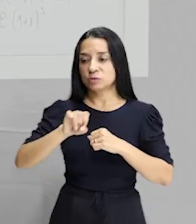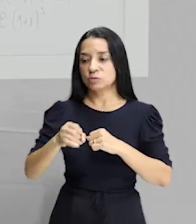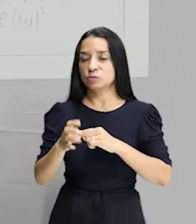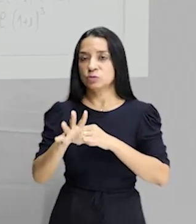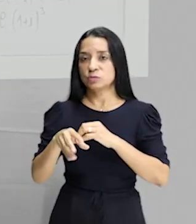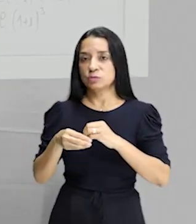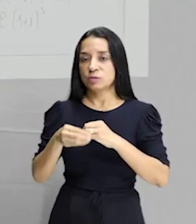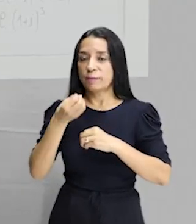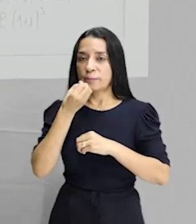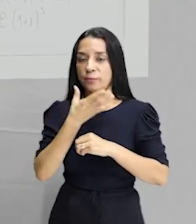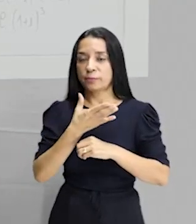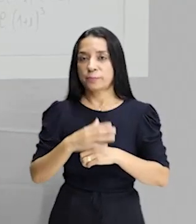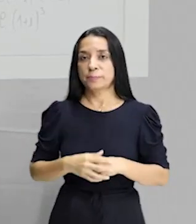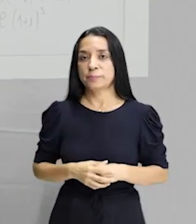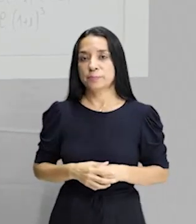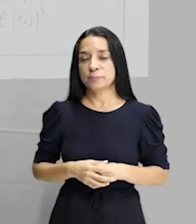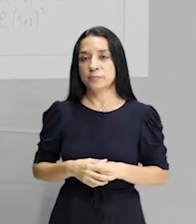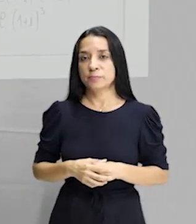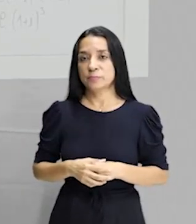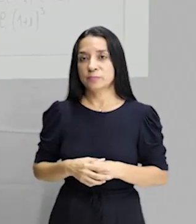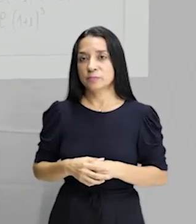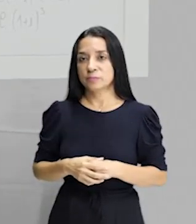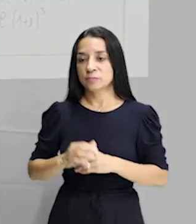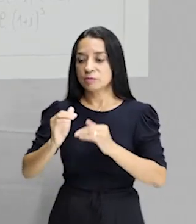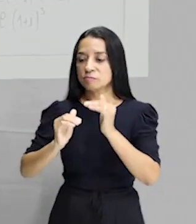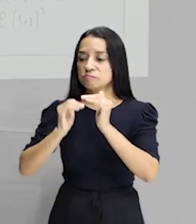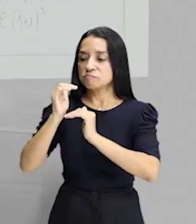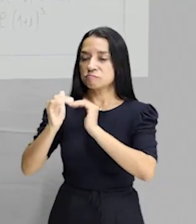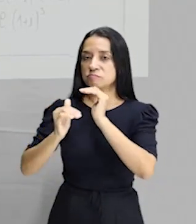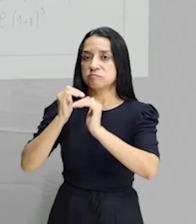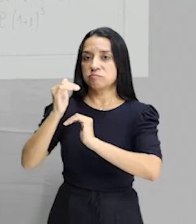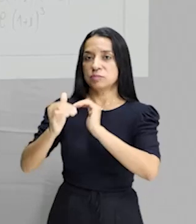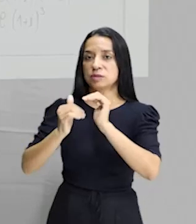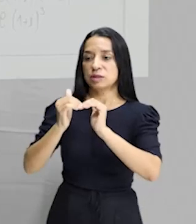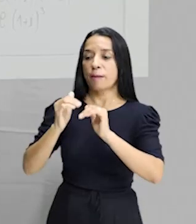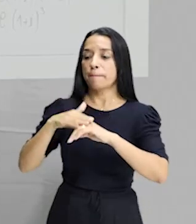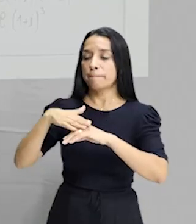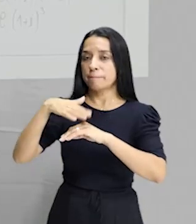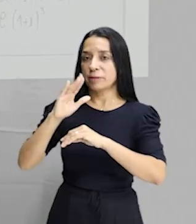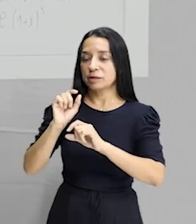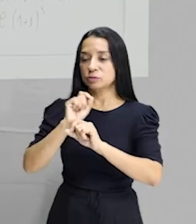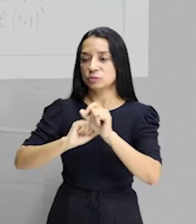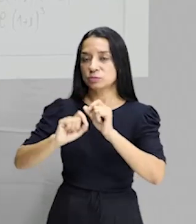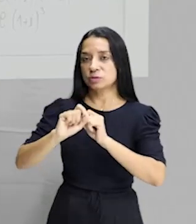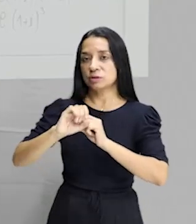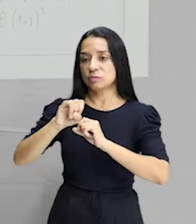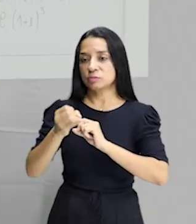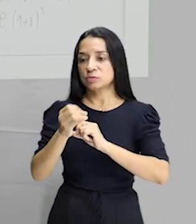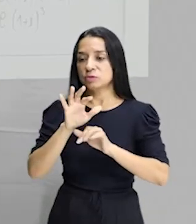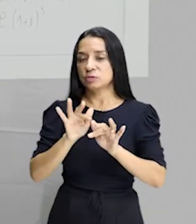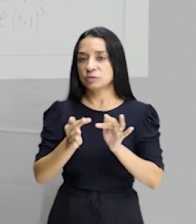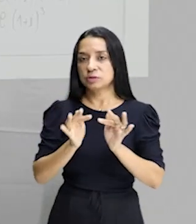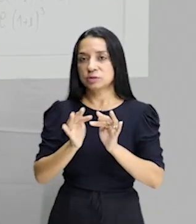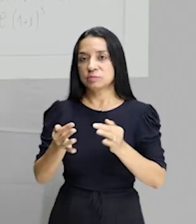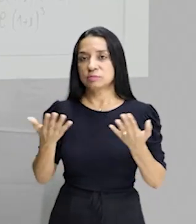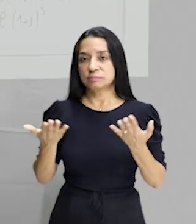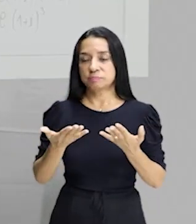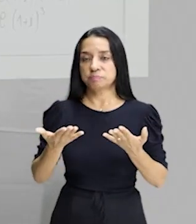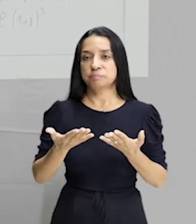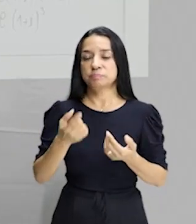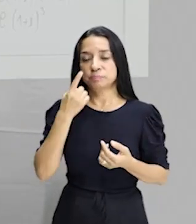você vai ganhar juro composto e vai render mais do que eu juro simples certinho beleza turminha vamos agora ver